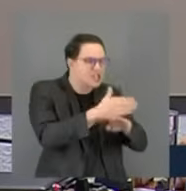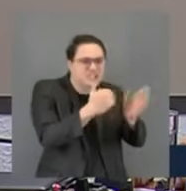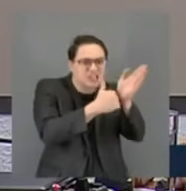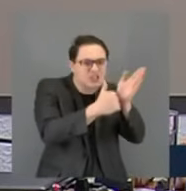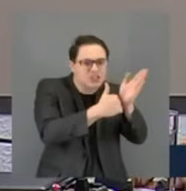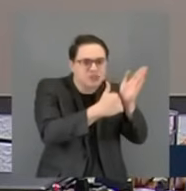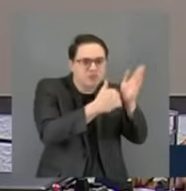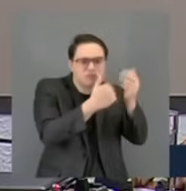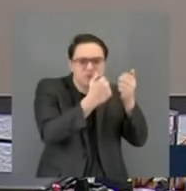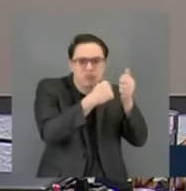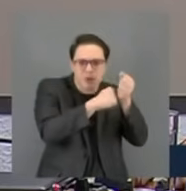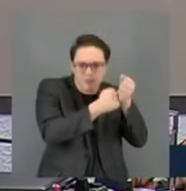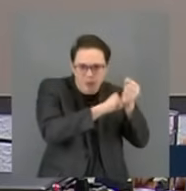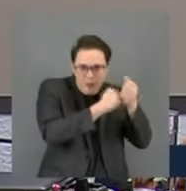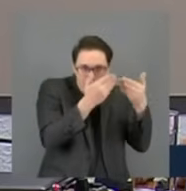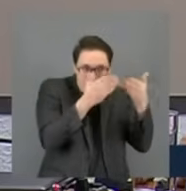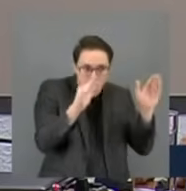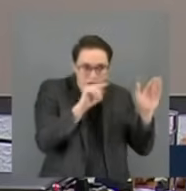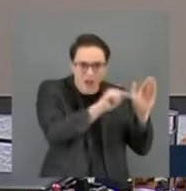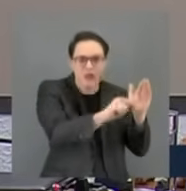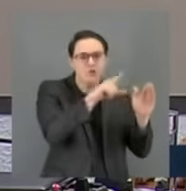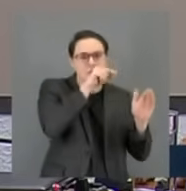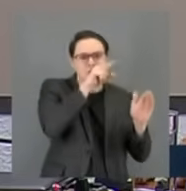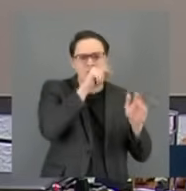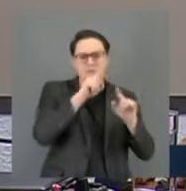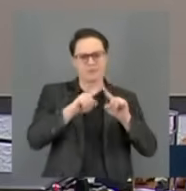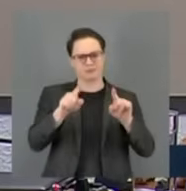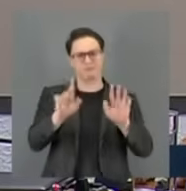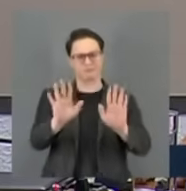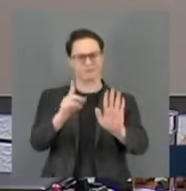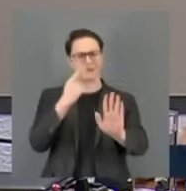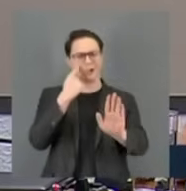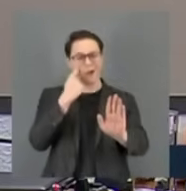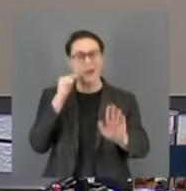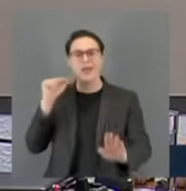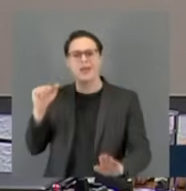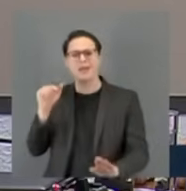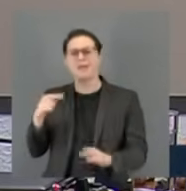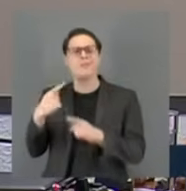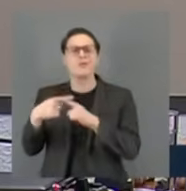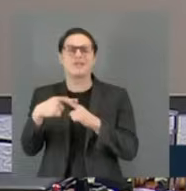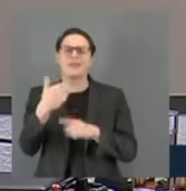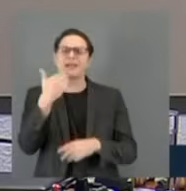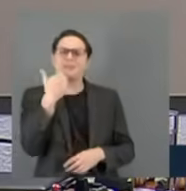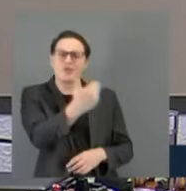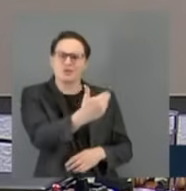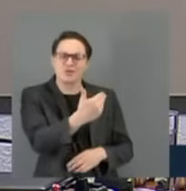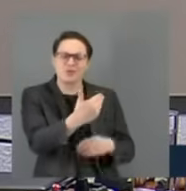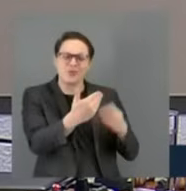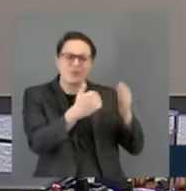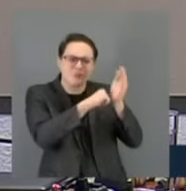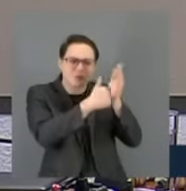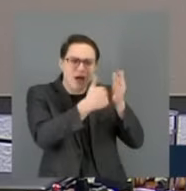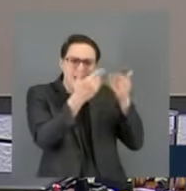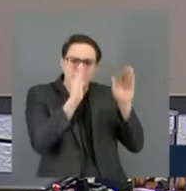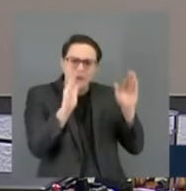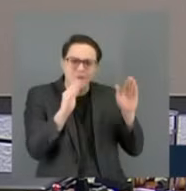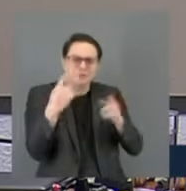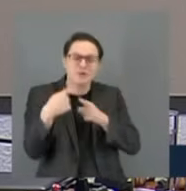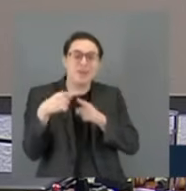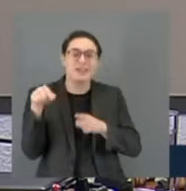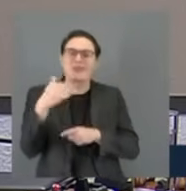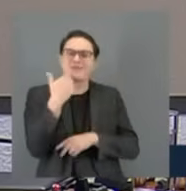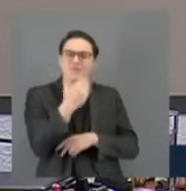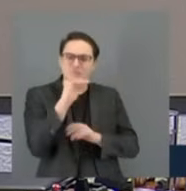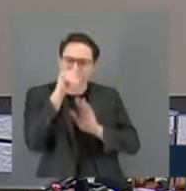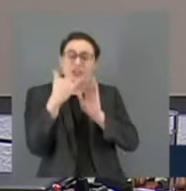no Twitter, só que olha só, olha o argumento que ele utilizava para poder quebrar o sigilo desse Twitter, dessa